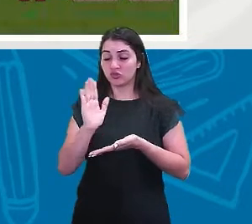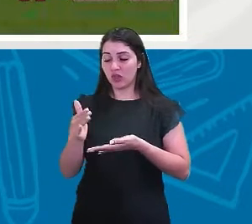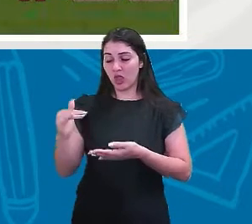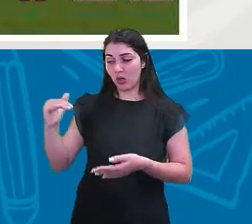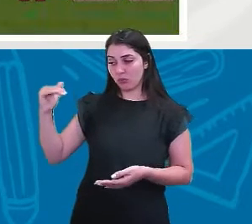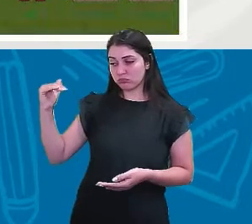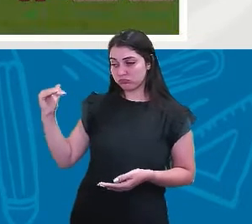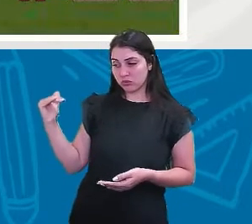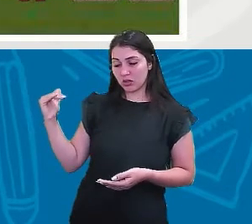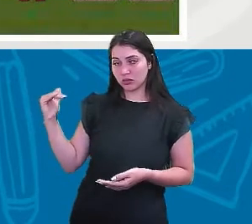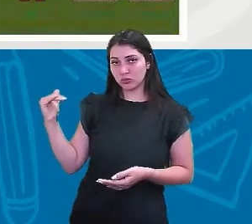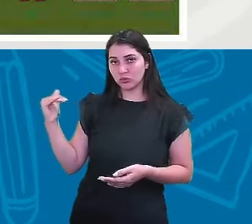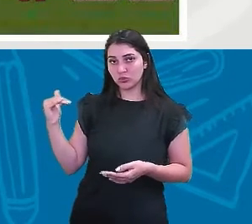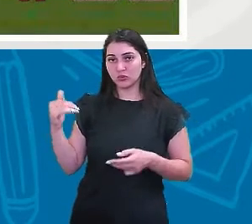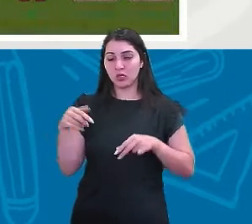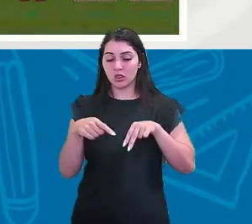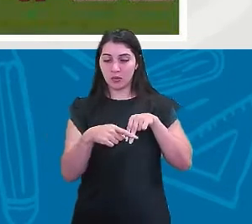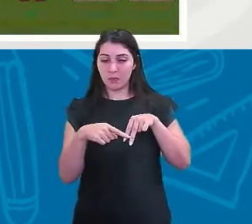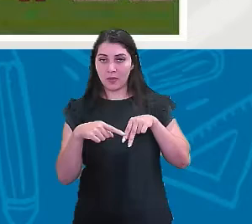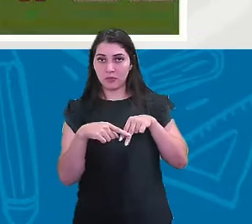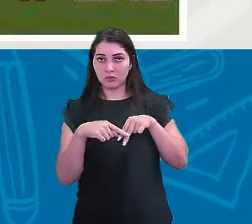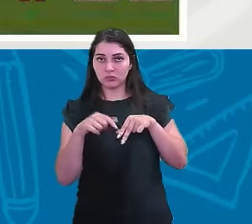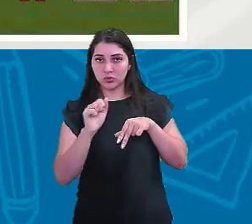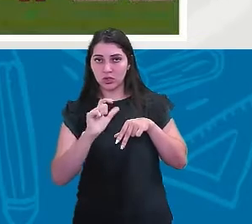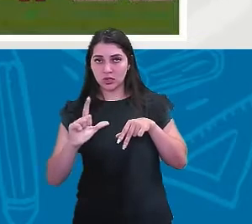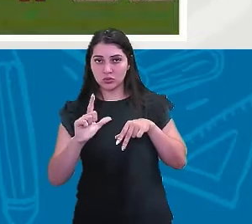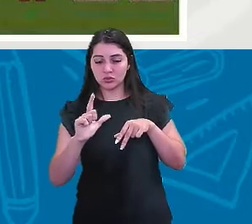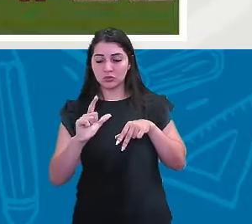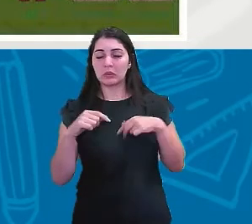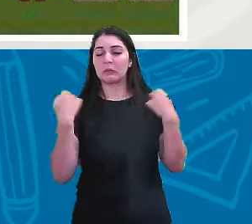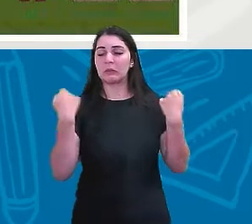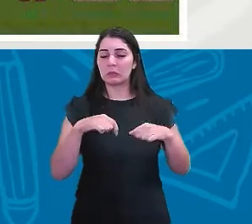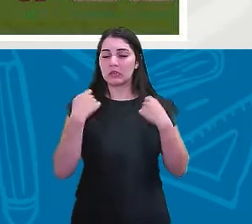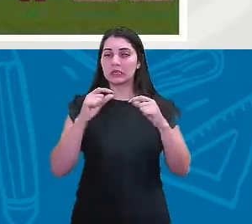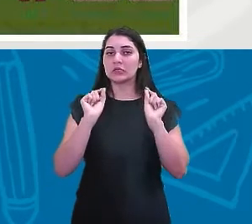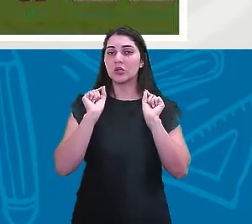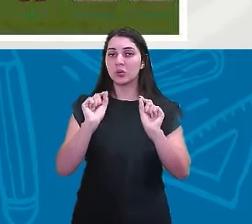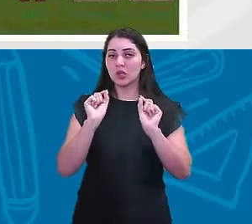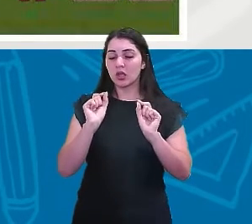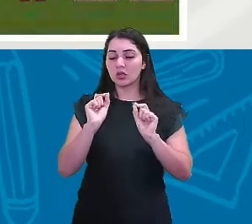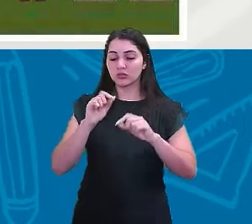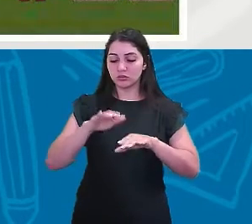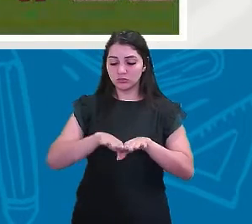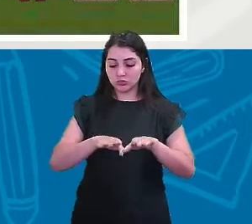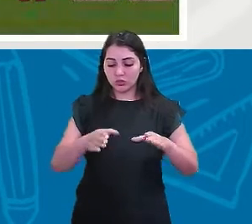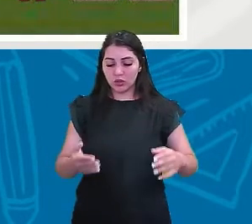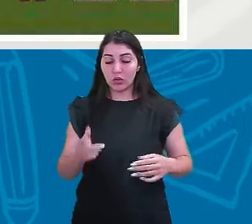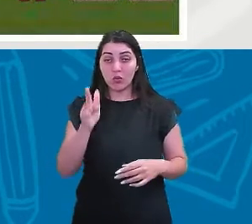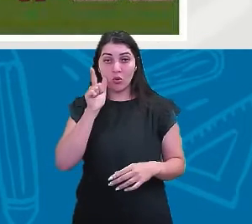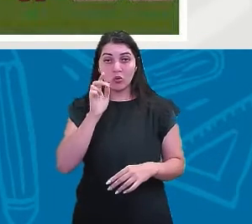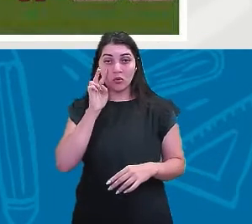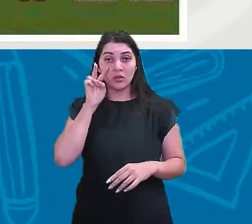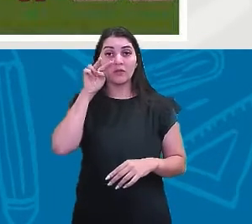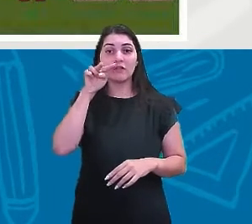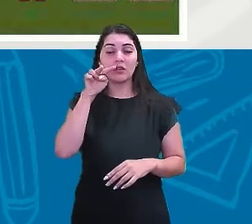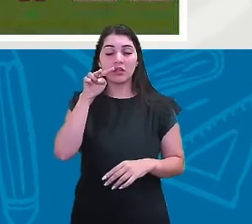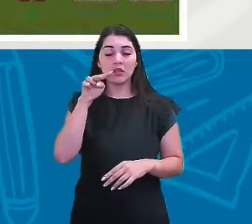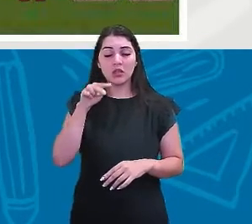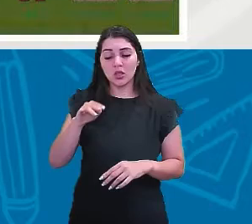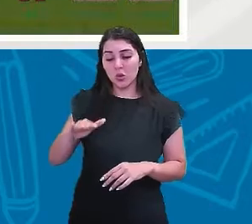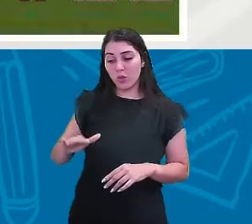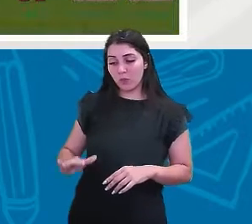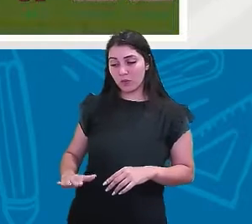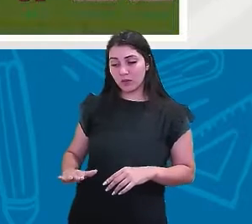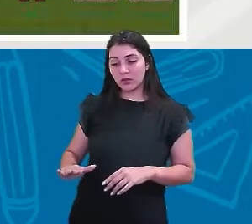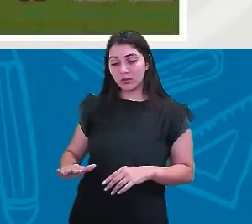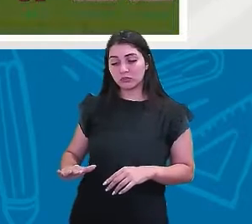mediano ali, de bermuda azul, ele precisa de um caixote para poder conseguir ver. E o menininho pequeno, na